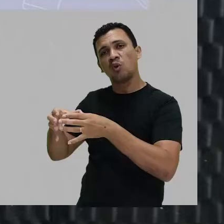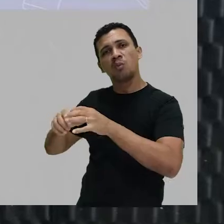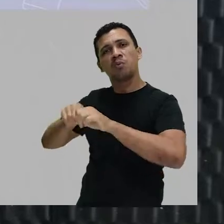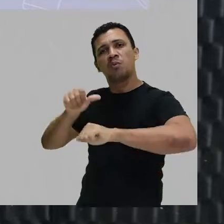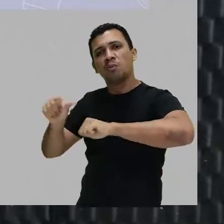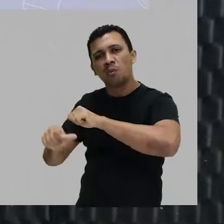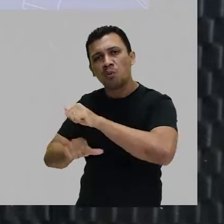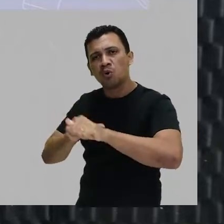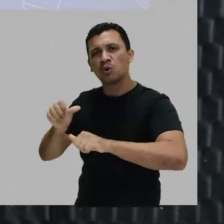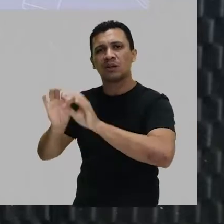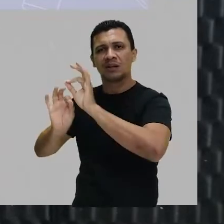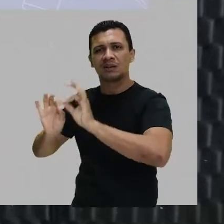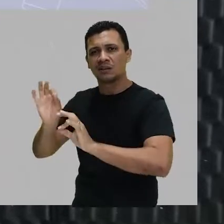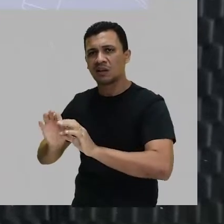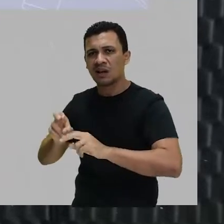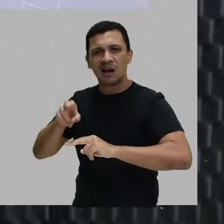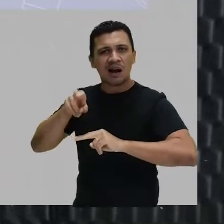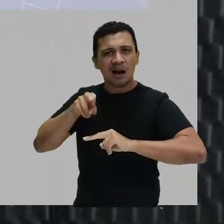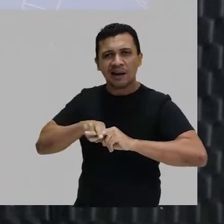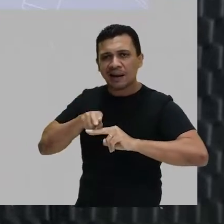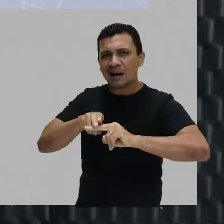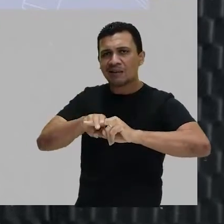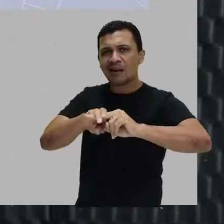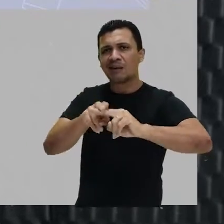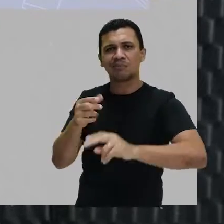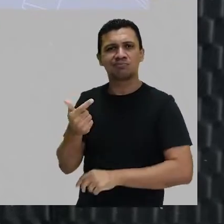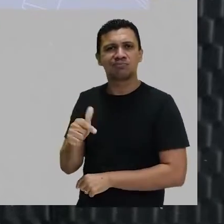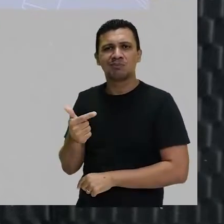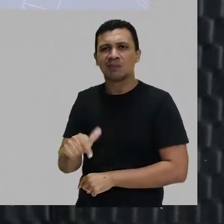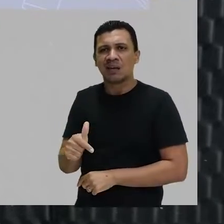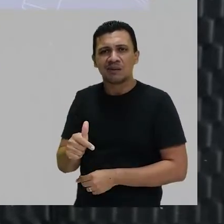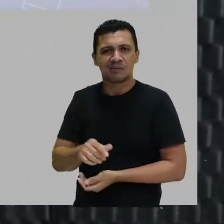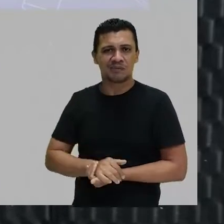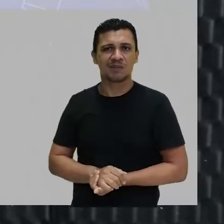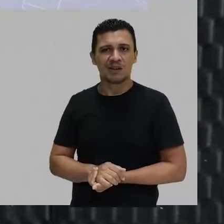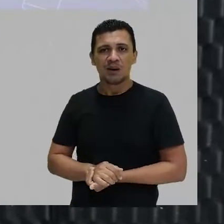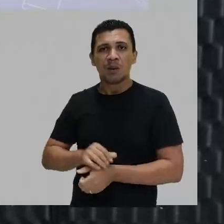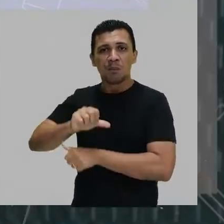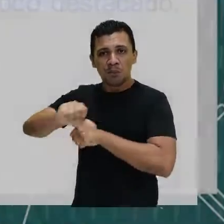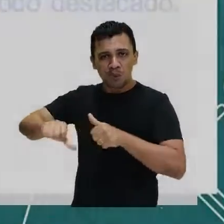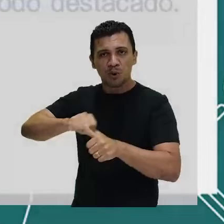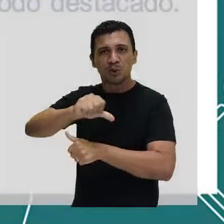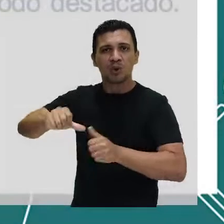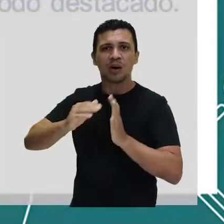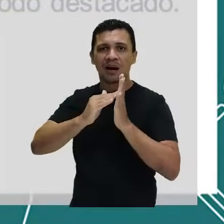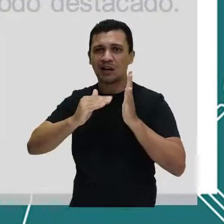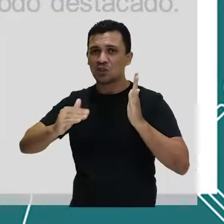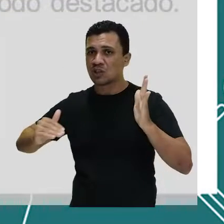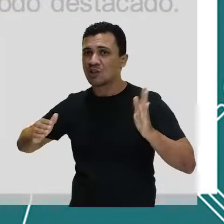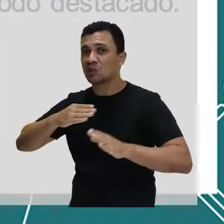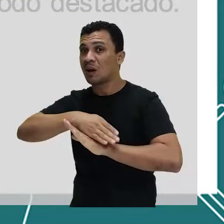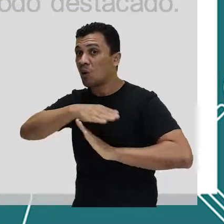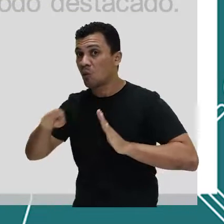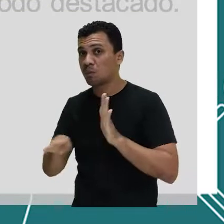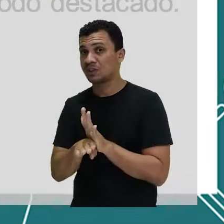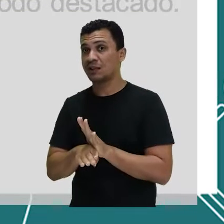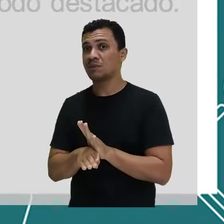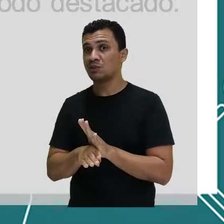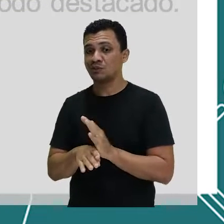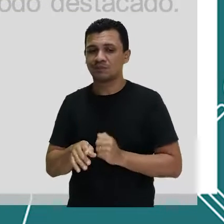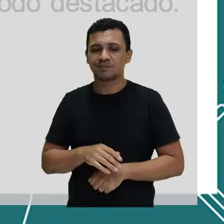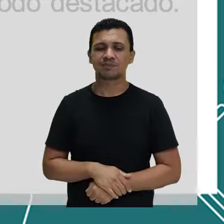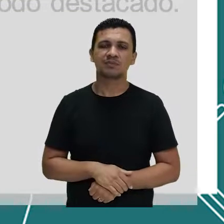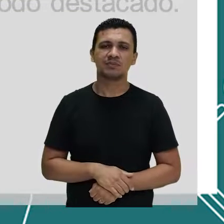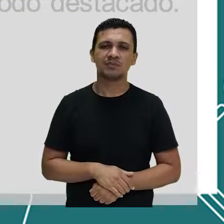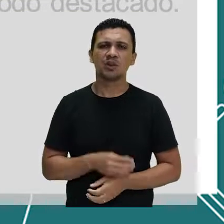mais cadeiras, não precisa de uma sala para falar sobre uma série de outras coisas. Eu mudei a estética completamente. Essa estética modernista, ela